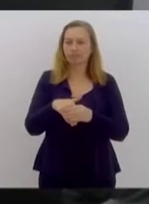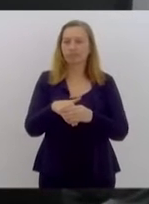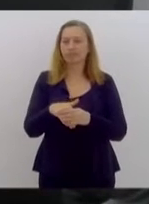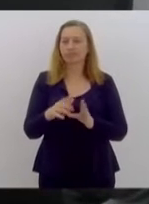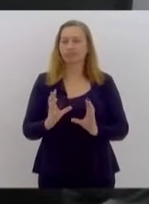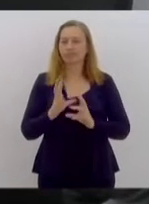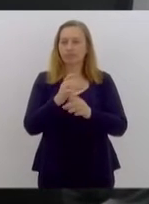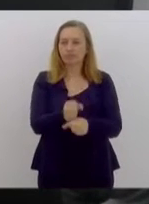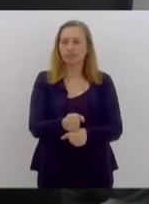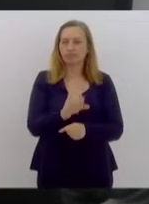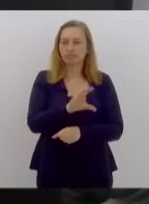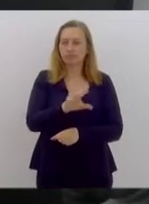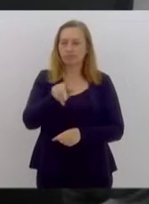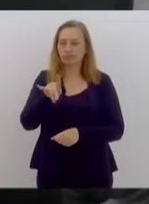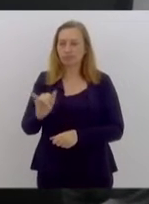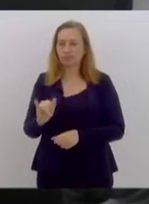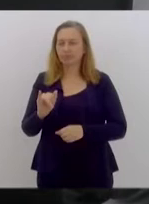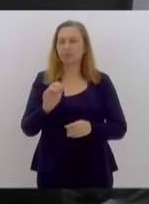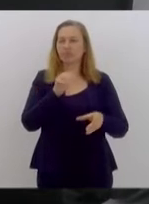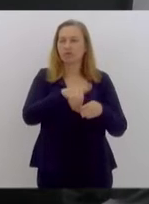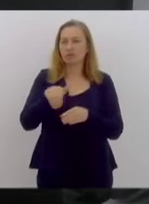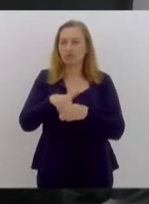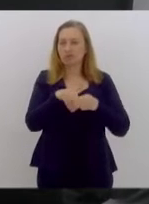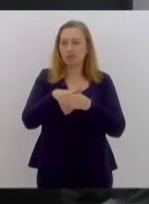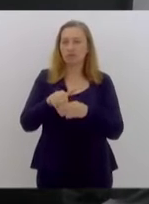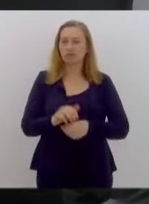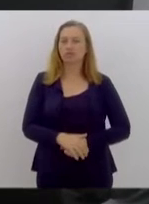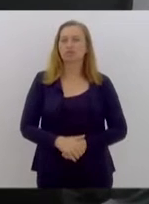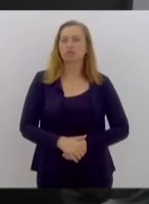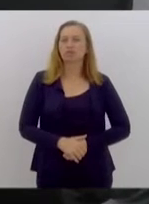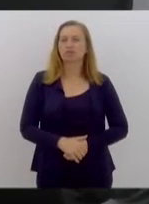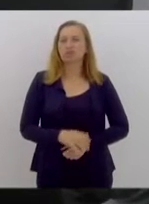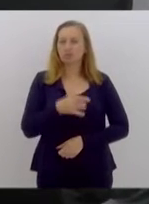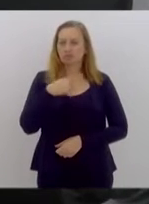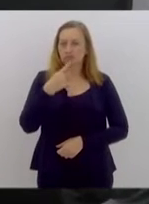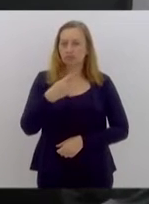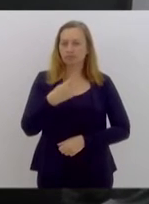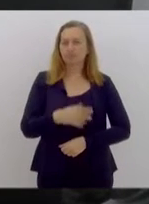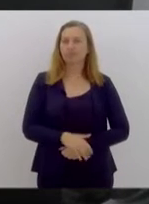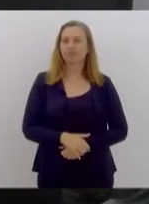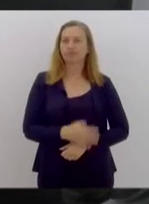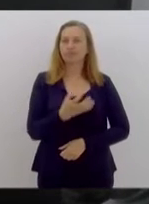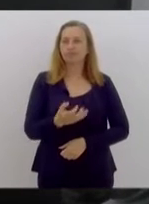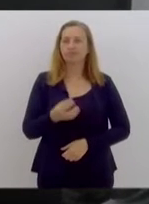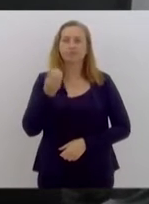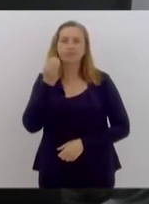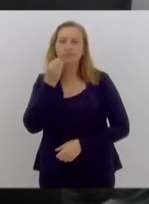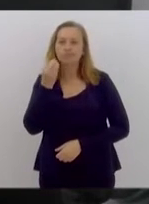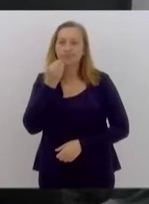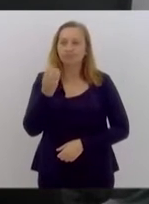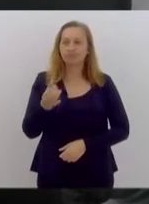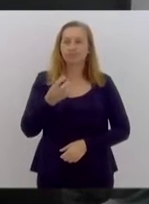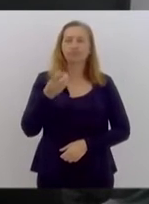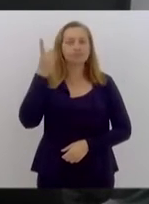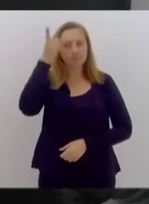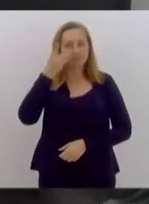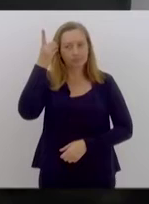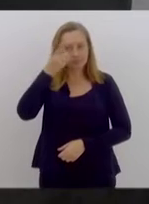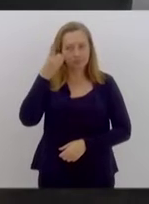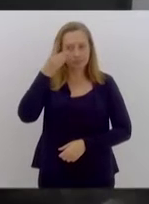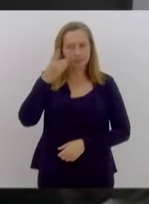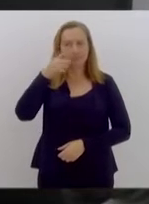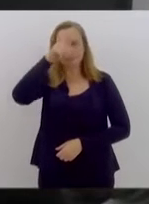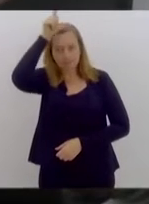CPI votação e comentários queria aproveitar a oportunidade para os Paulo Deputado